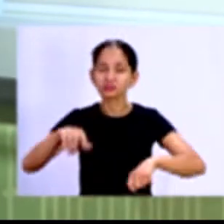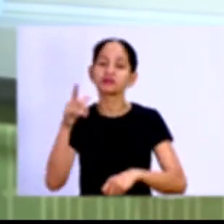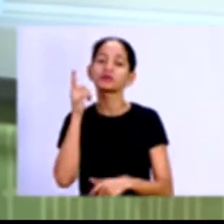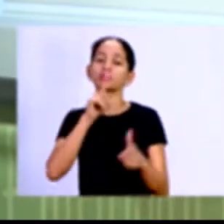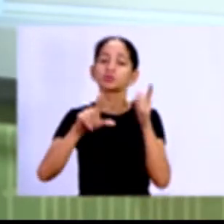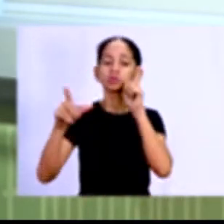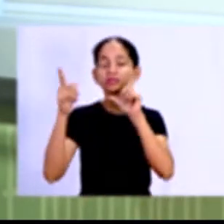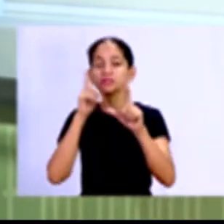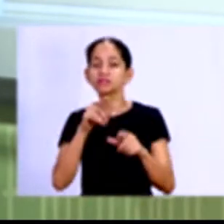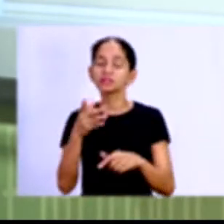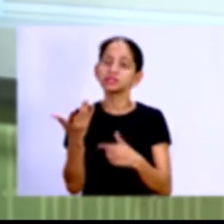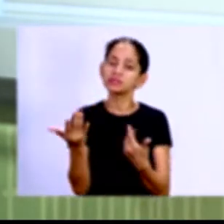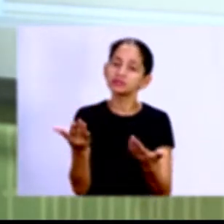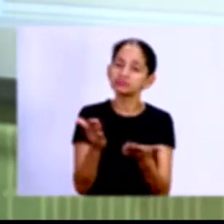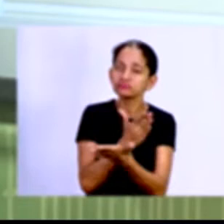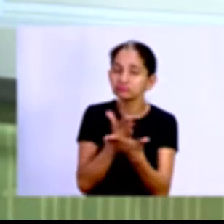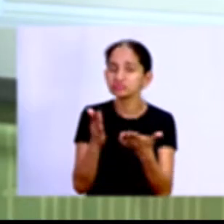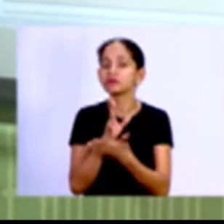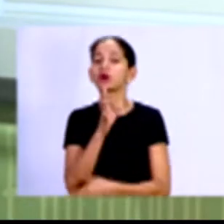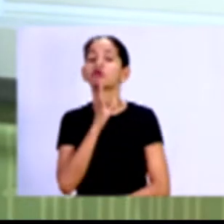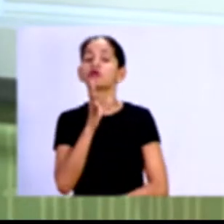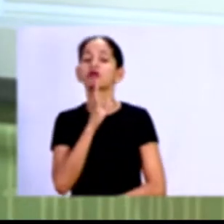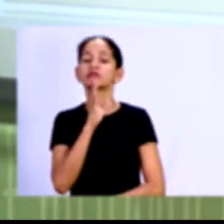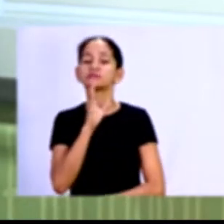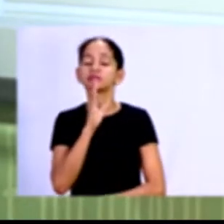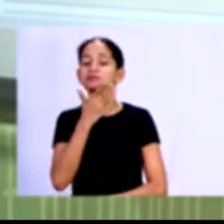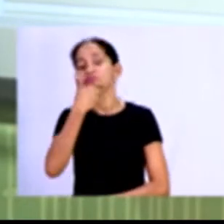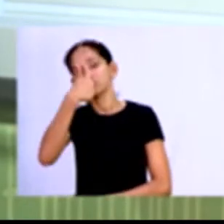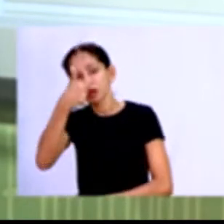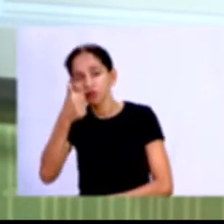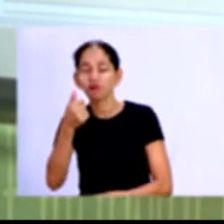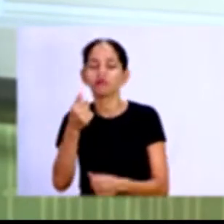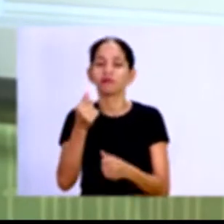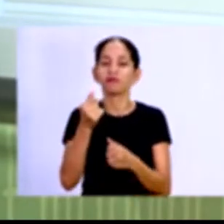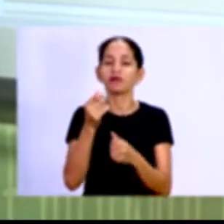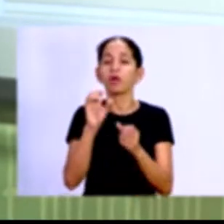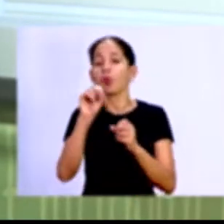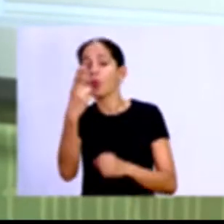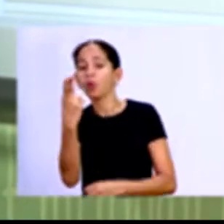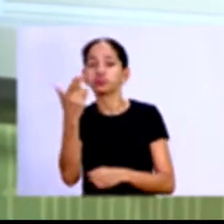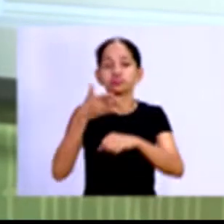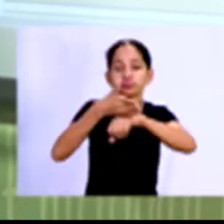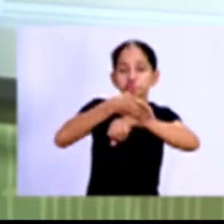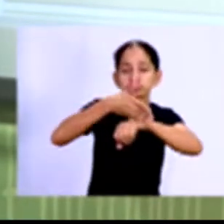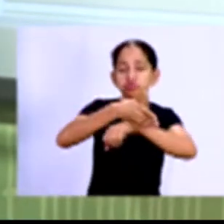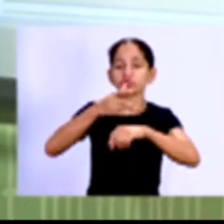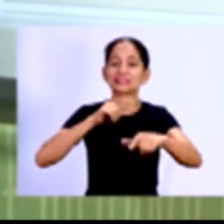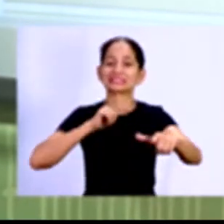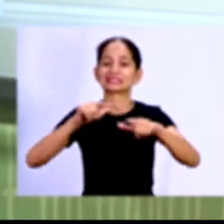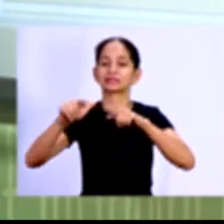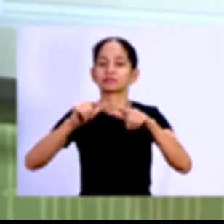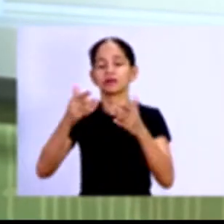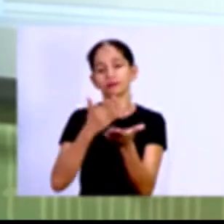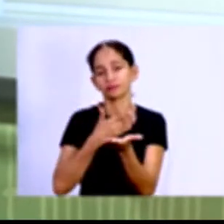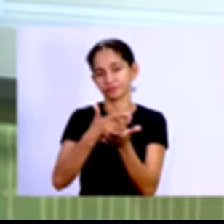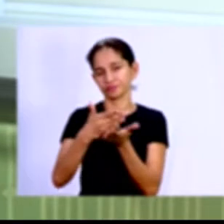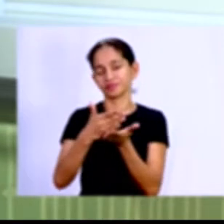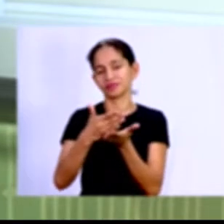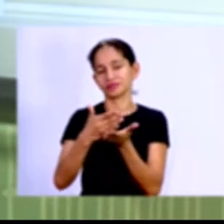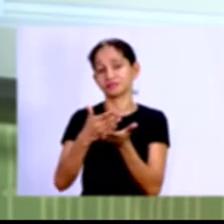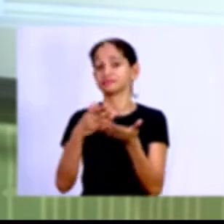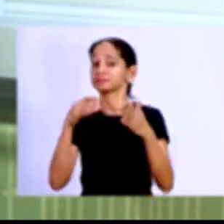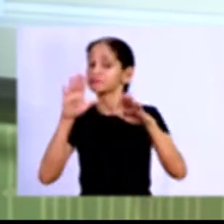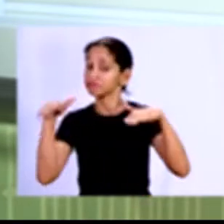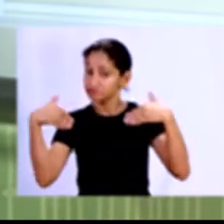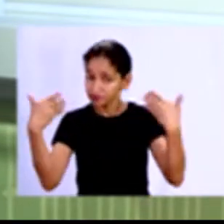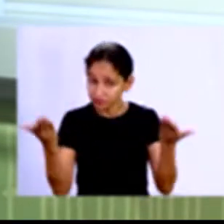adquirir, né, um conhecimento a mais e também para o acesso ao mundo do trabalho. Em relação à